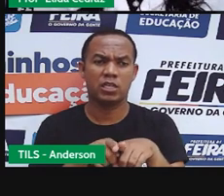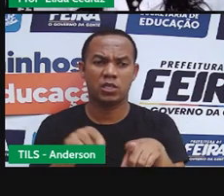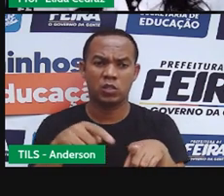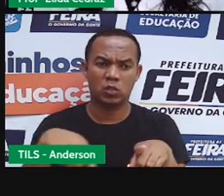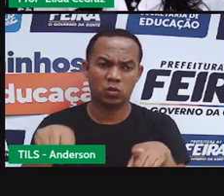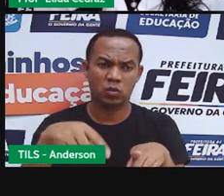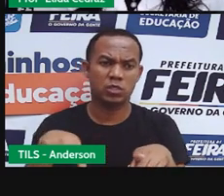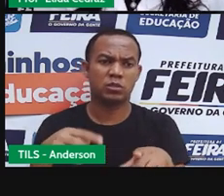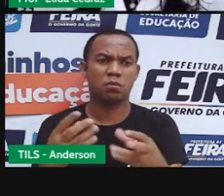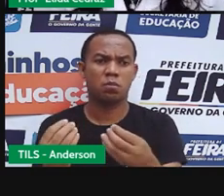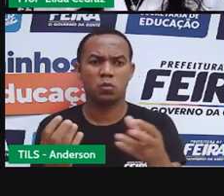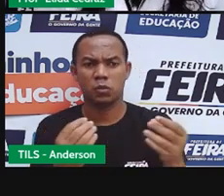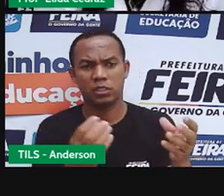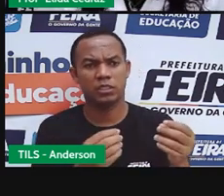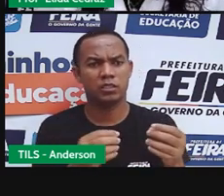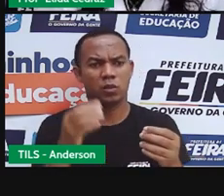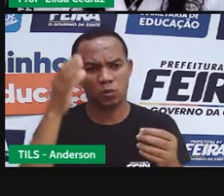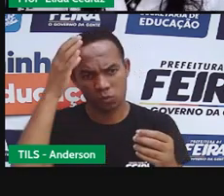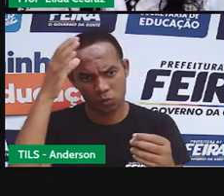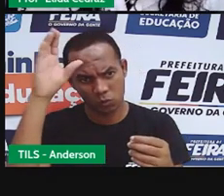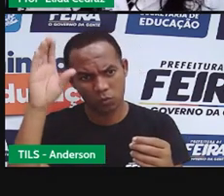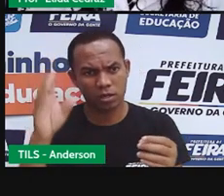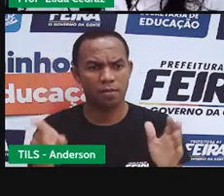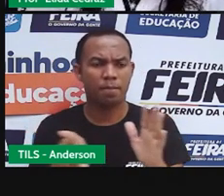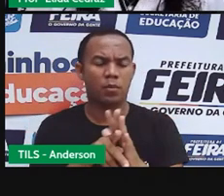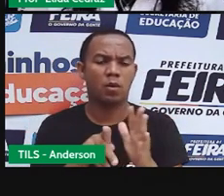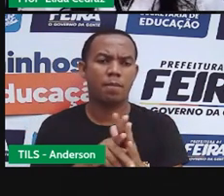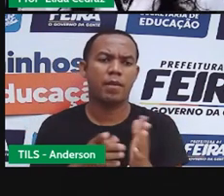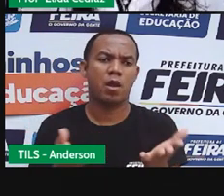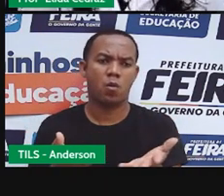existe muito da dela, viemos deles.